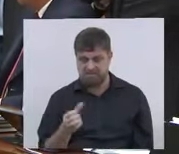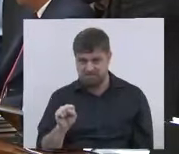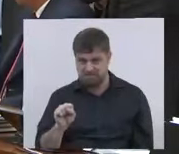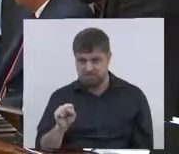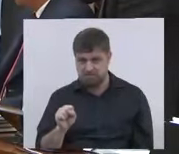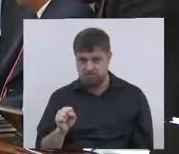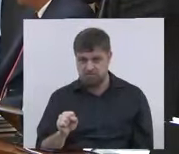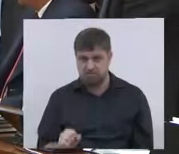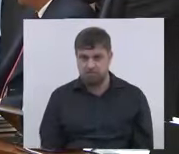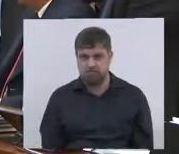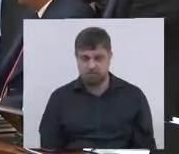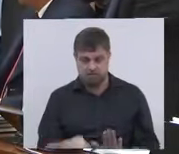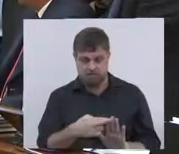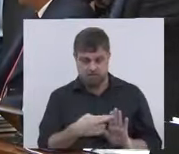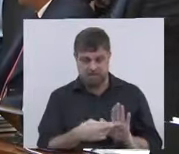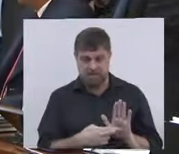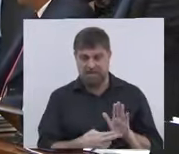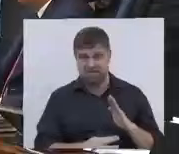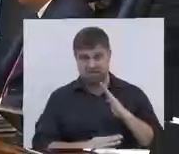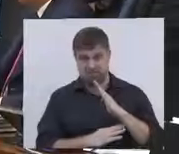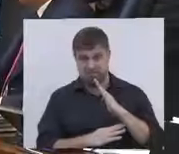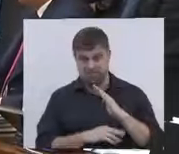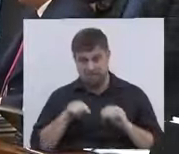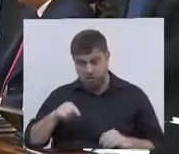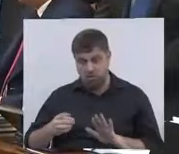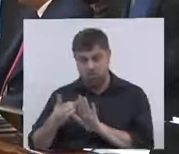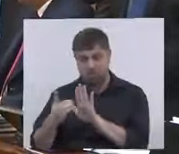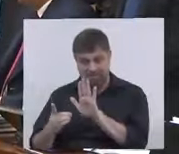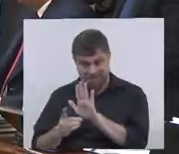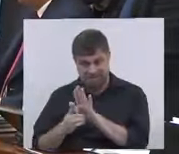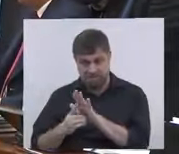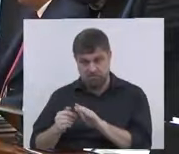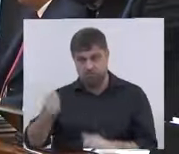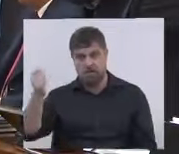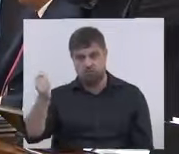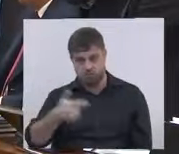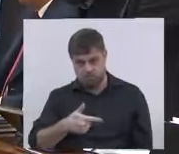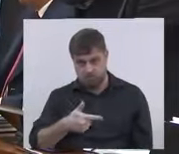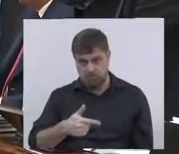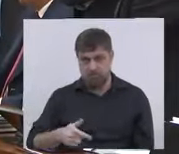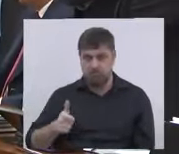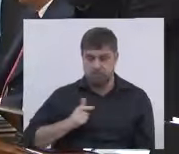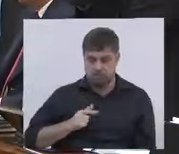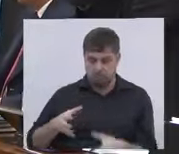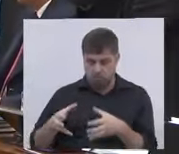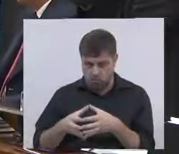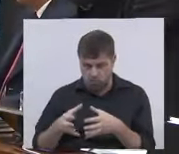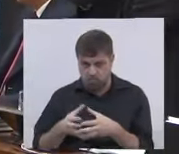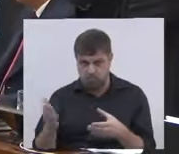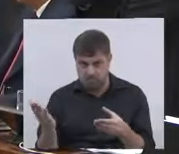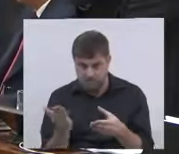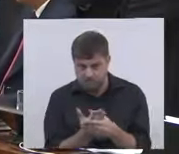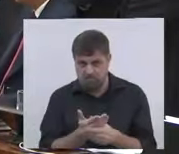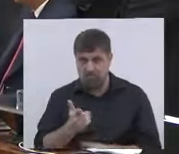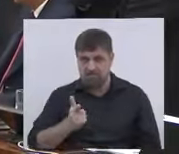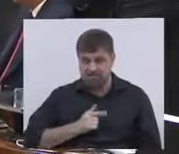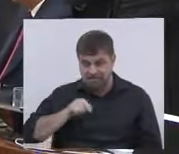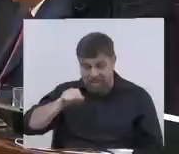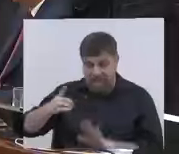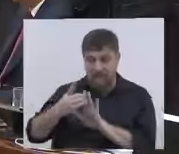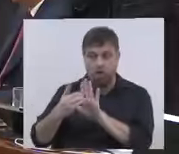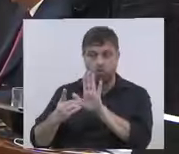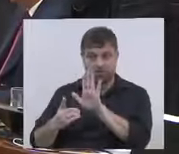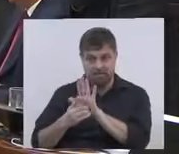o regimento interno. Então, uma comissão processante ela é regida perante o